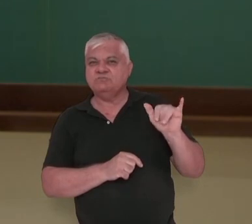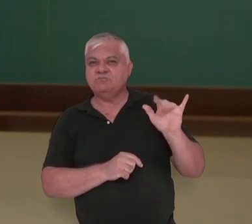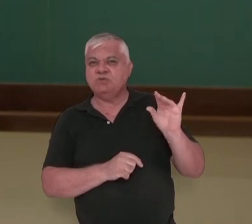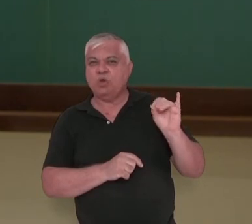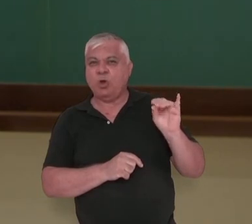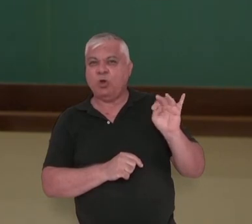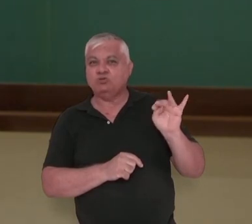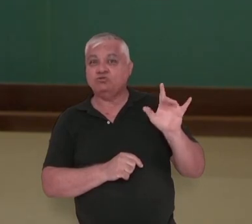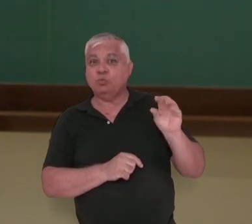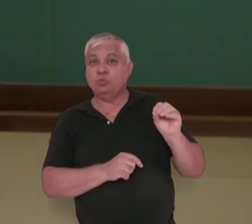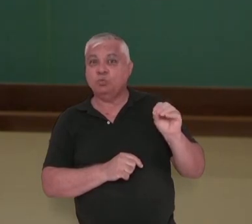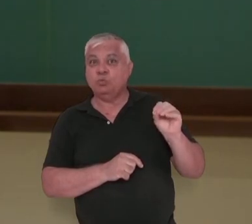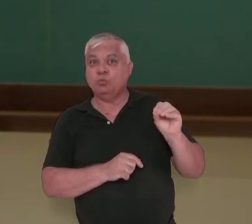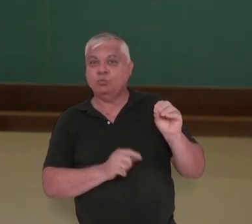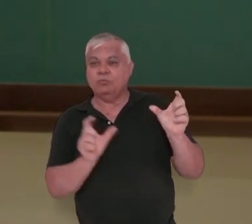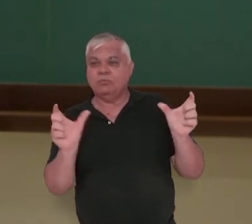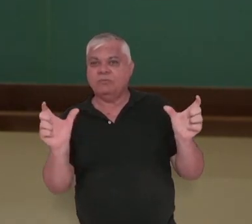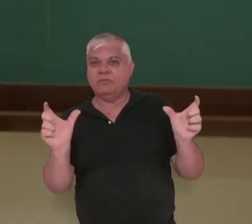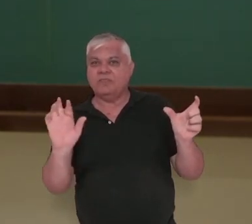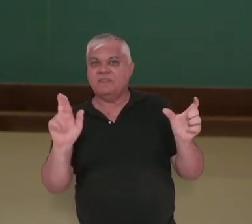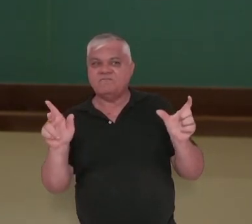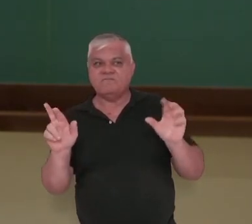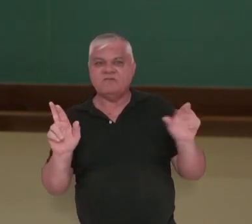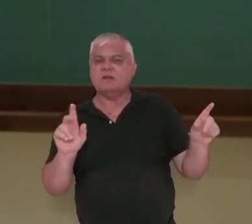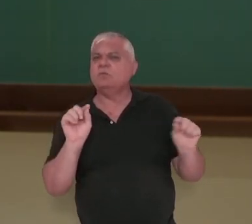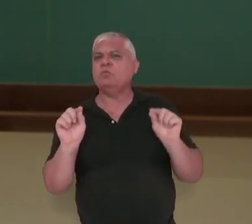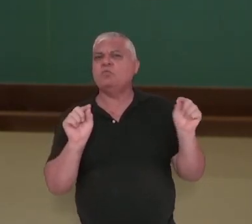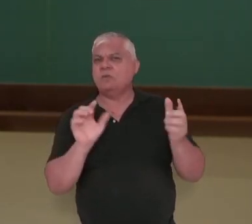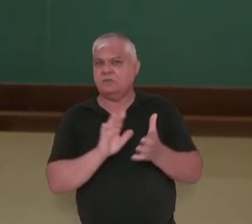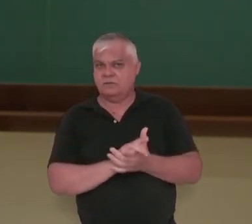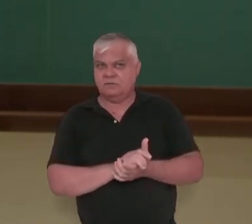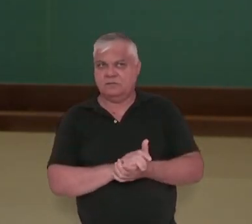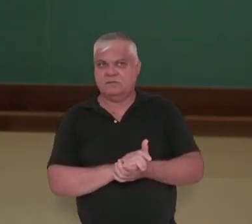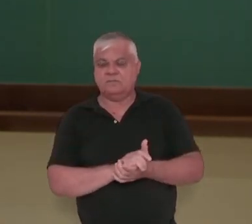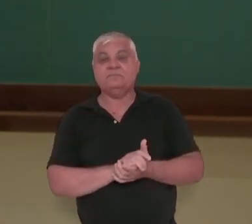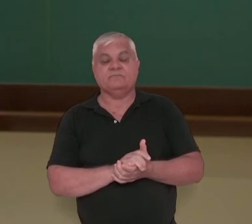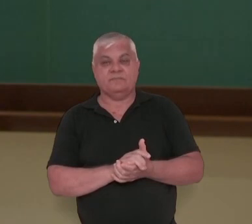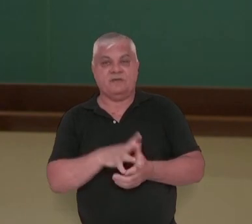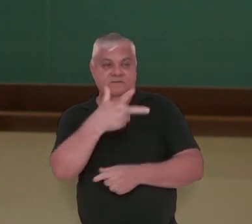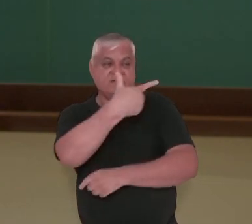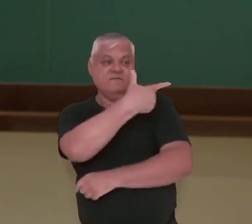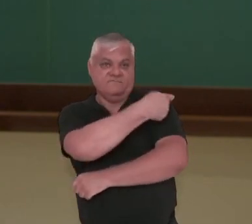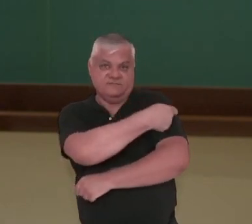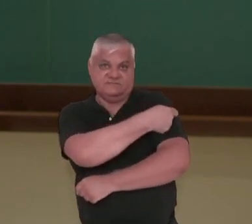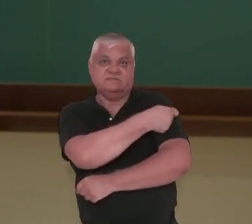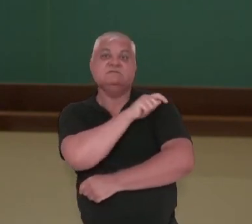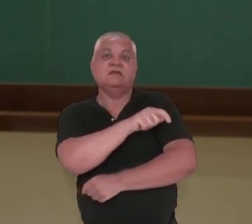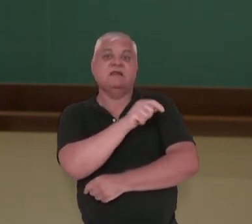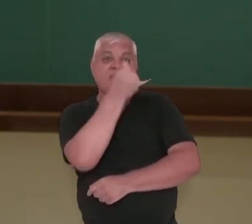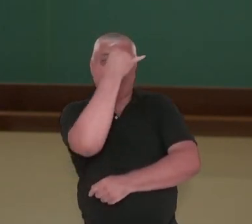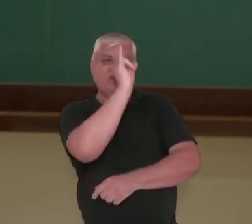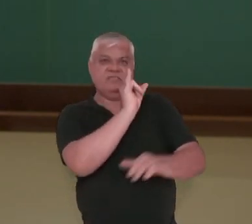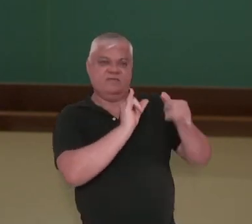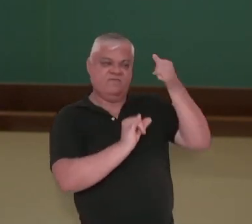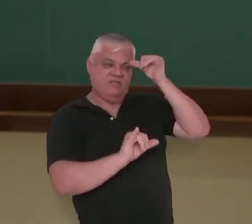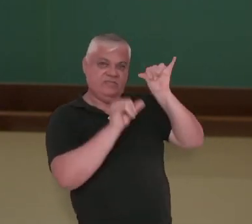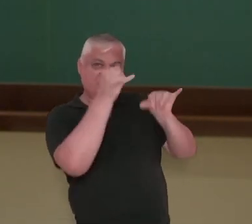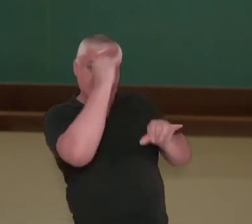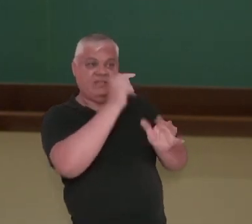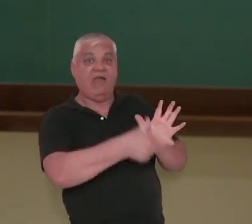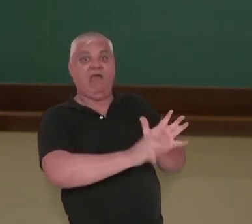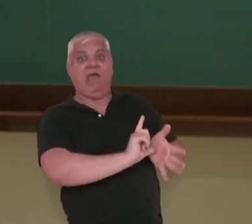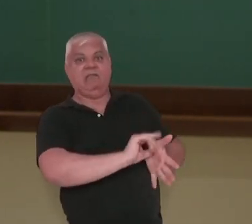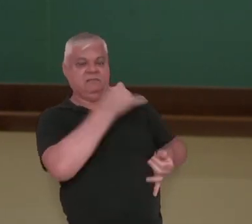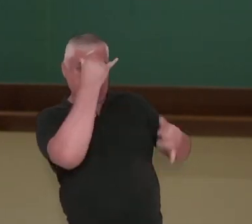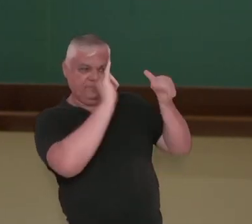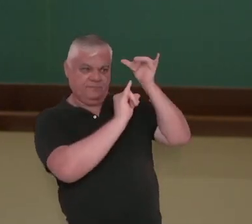muito esperto, você é muito esperta. Qual que é a diferença? A vacina previne uma doença,